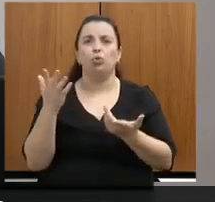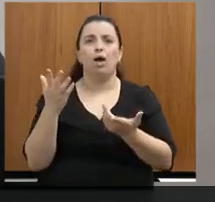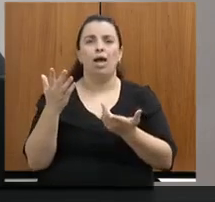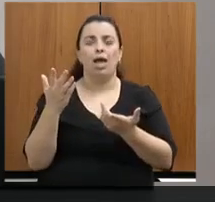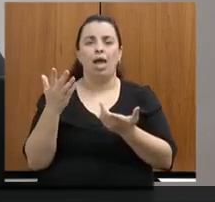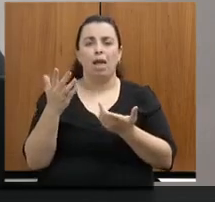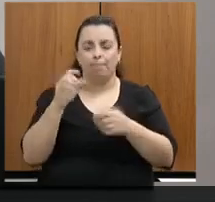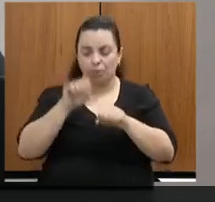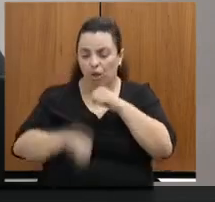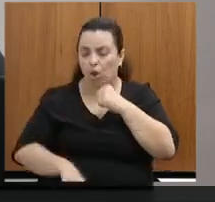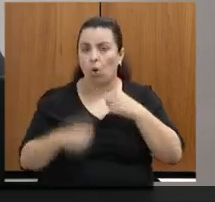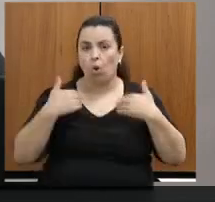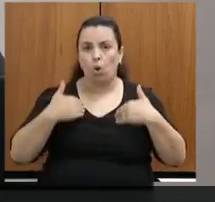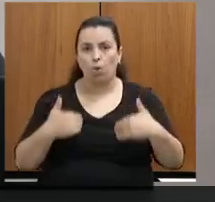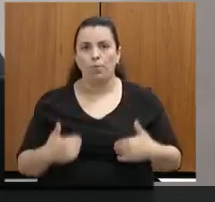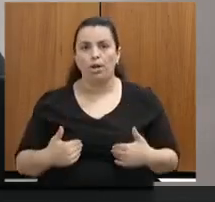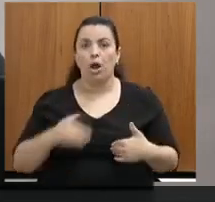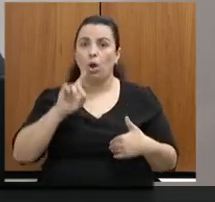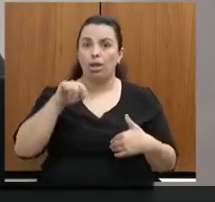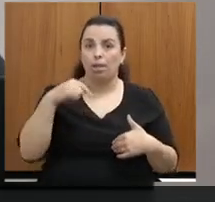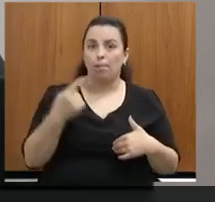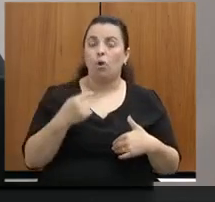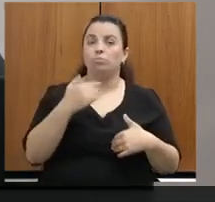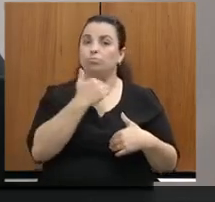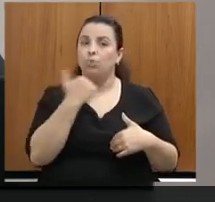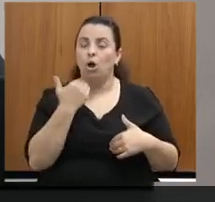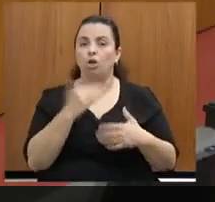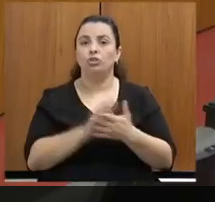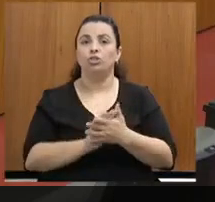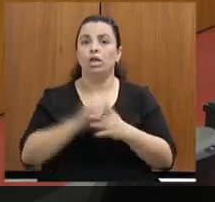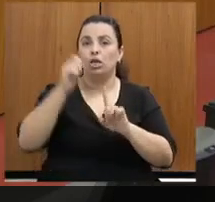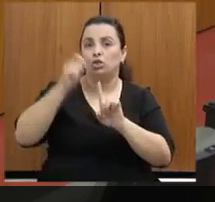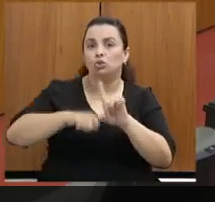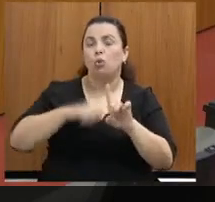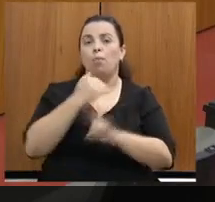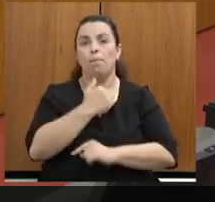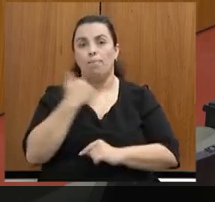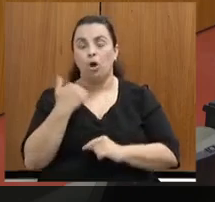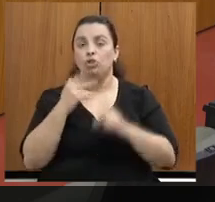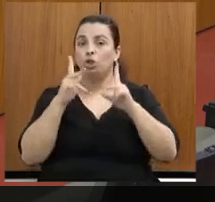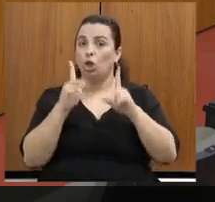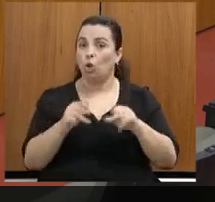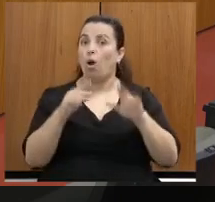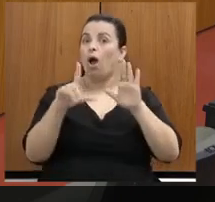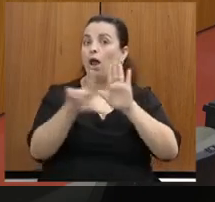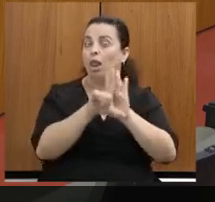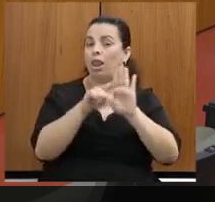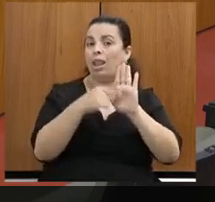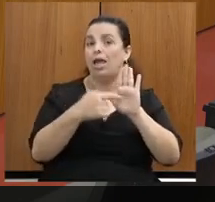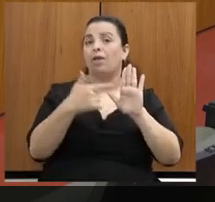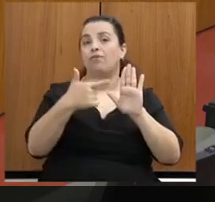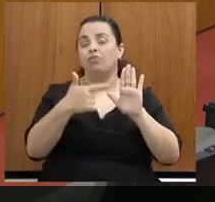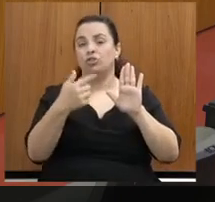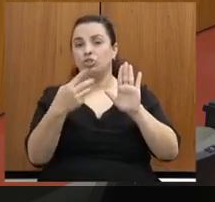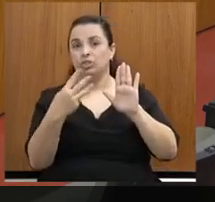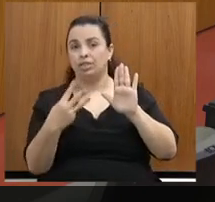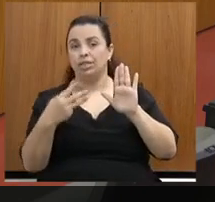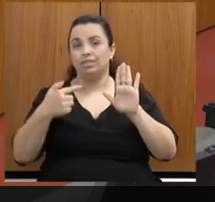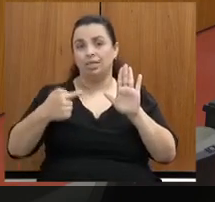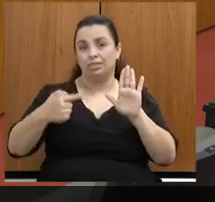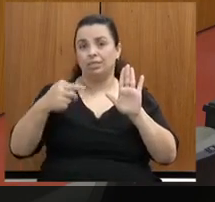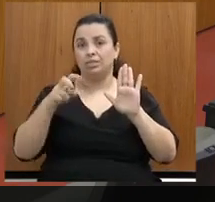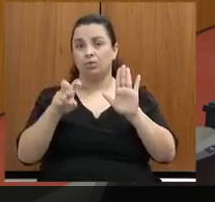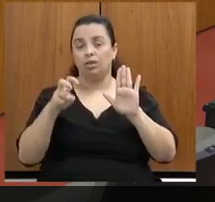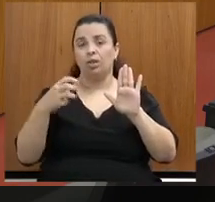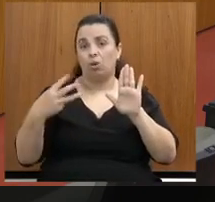sequestro seguido de morte estou me seguir de morte conforme prevê a lei 23 1754 de